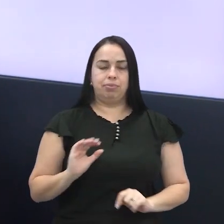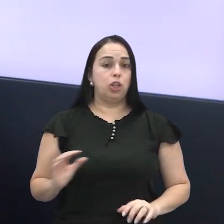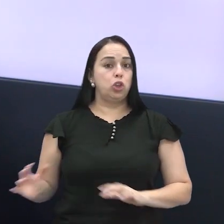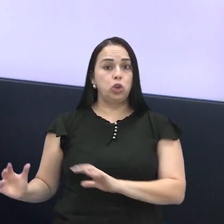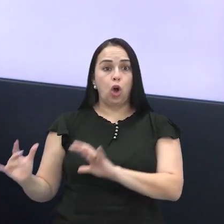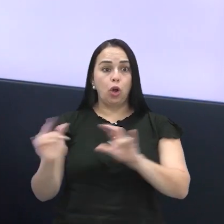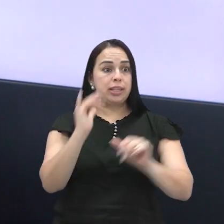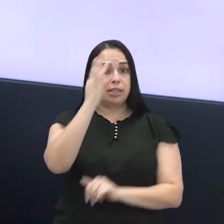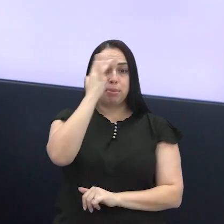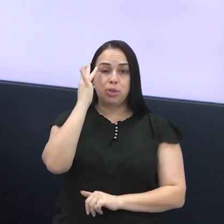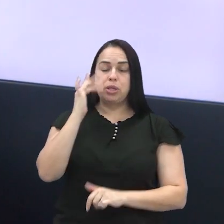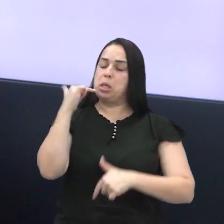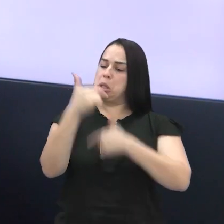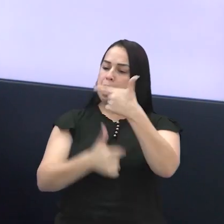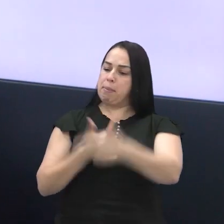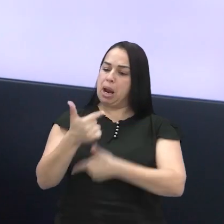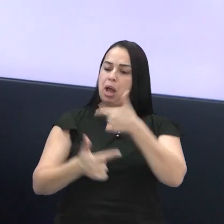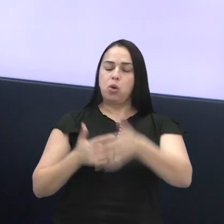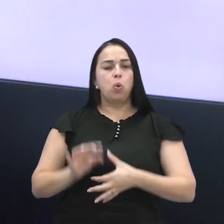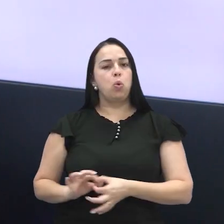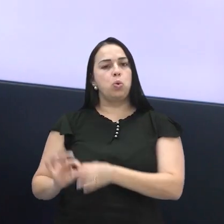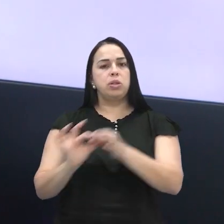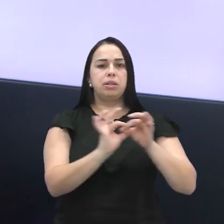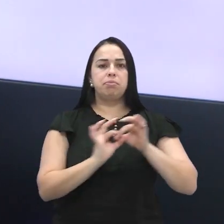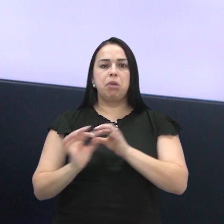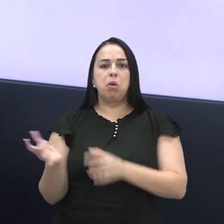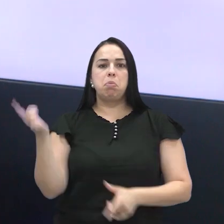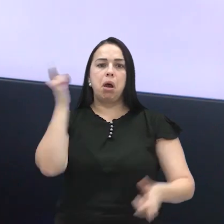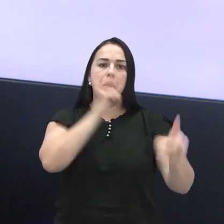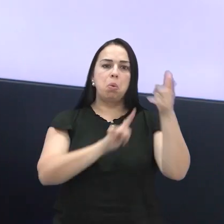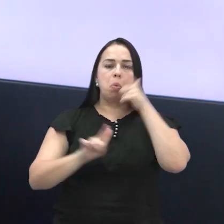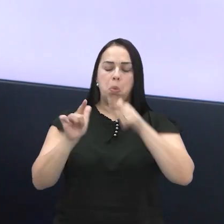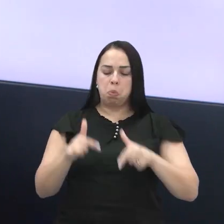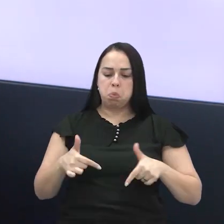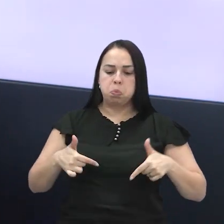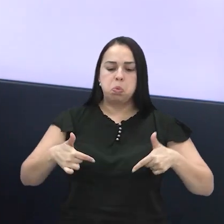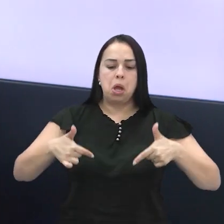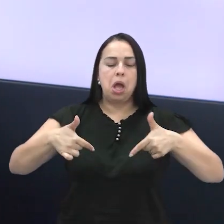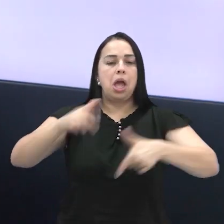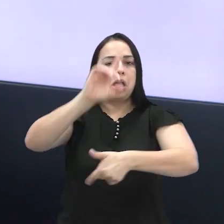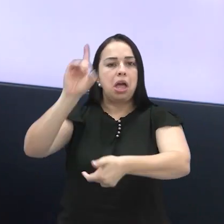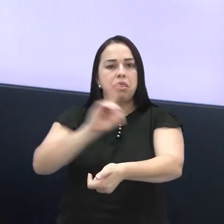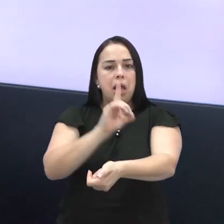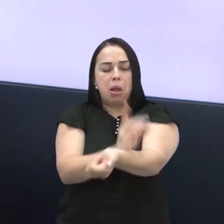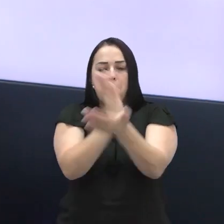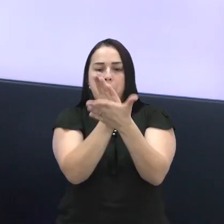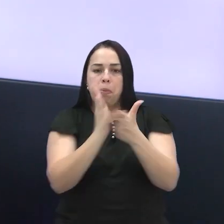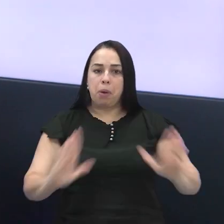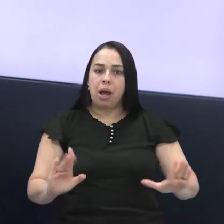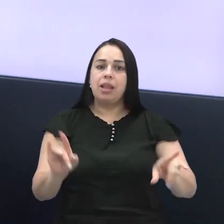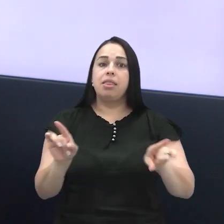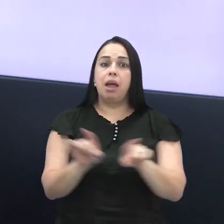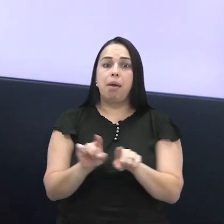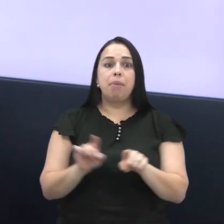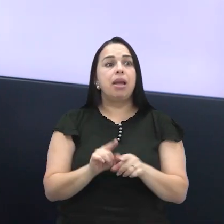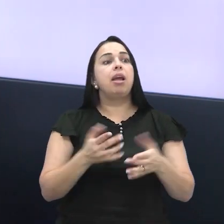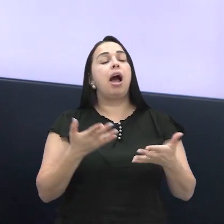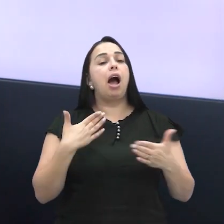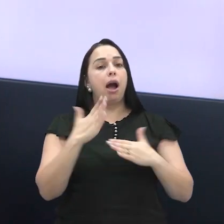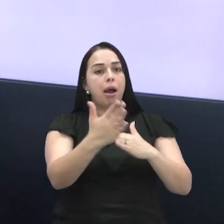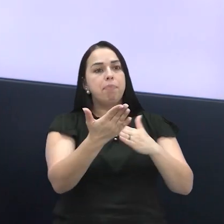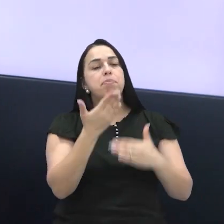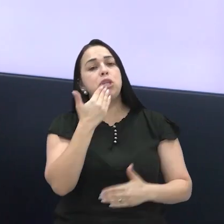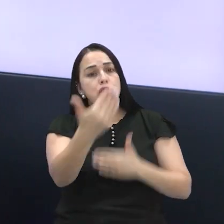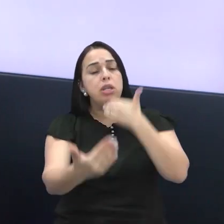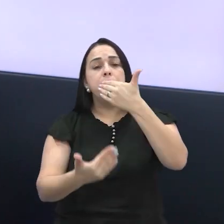servidores, todos eles à frente, junto à Secretaria de Saúde, para que a gente consiga enfrentar a dengue, e todas essas secretarias participando, convidando